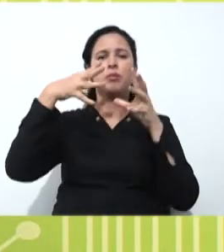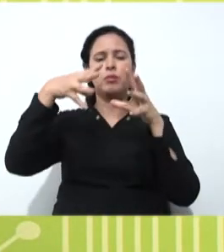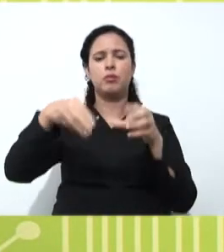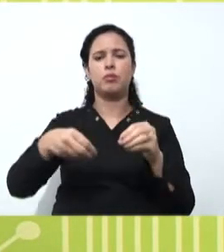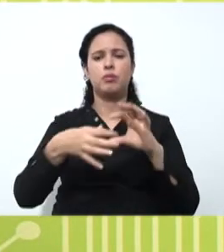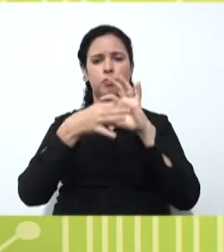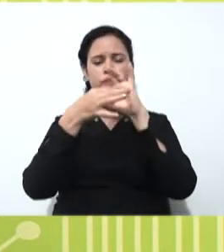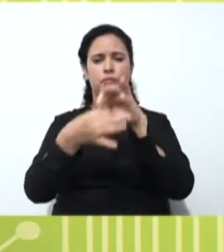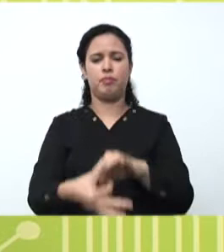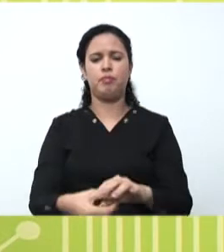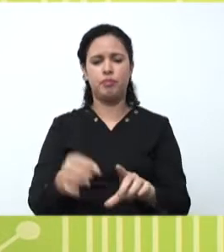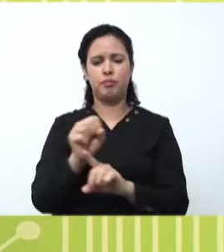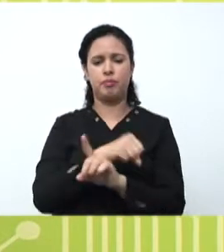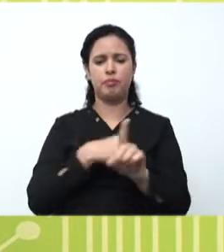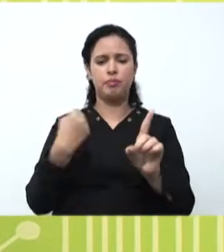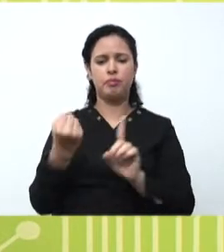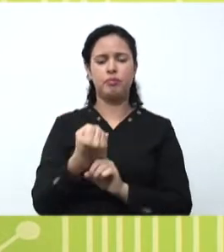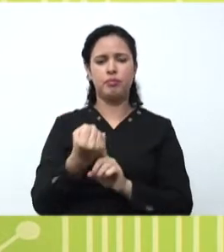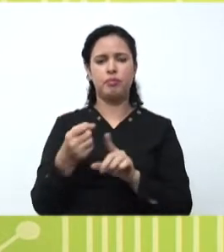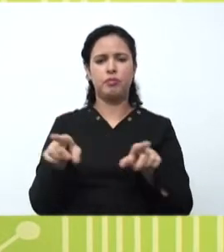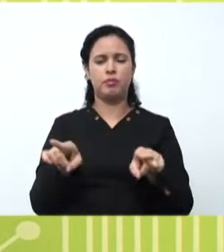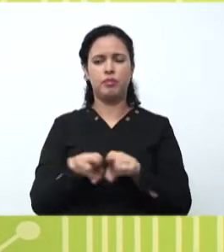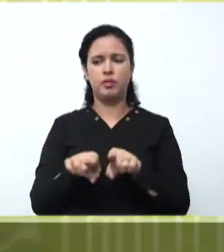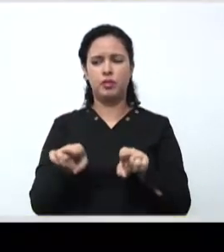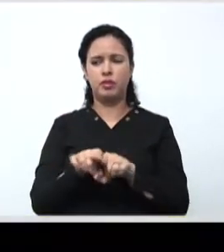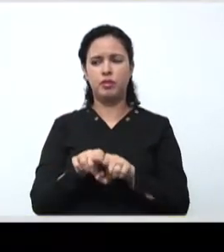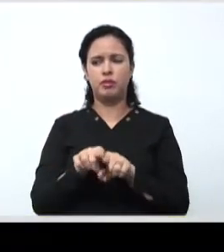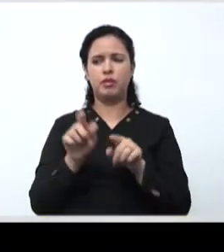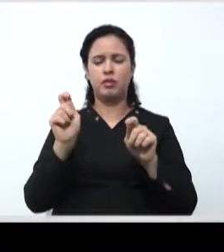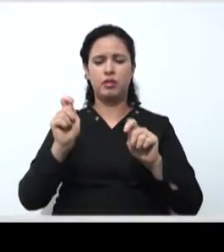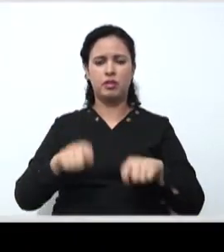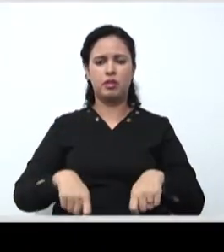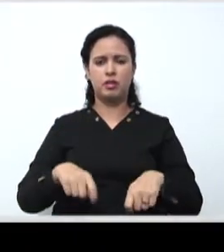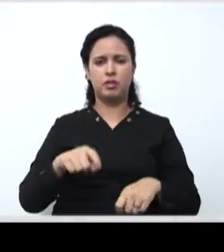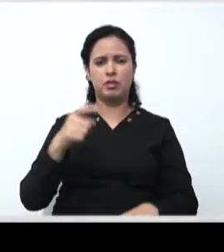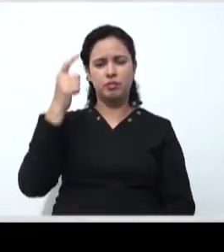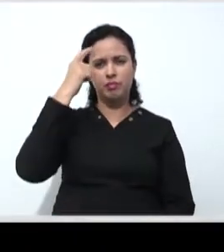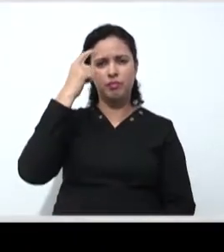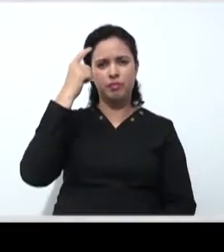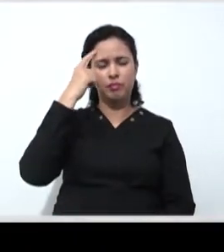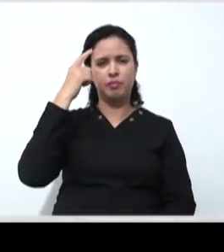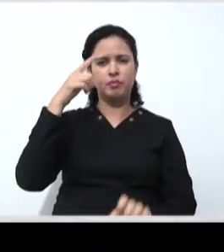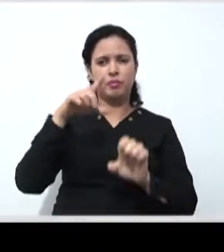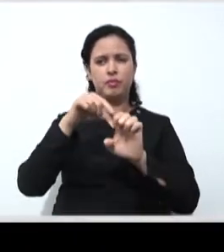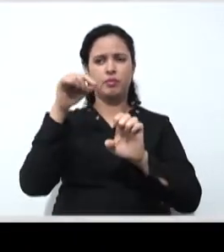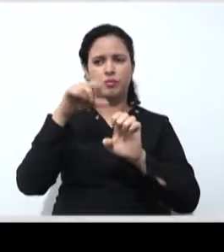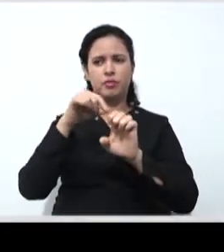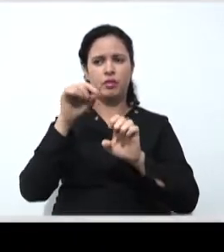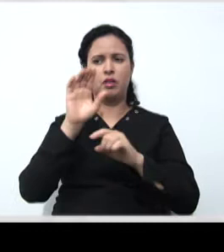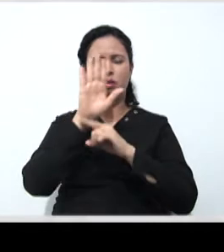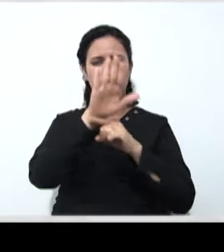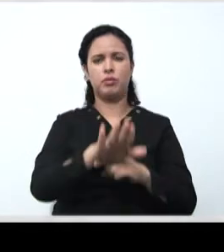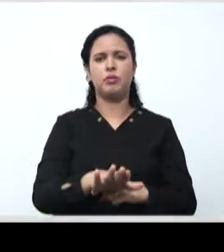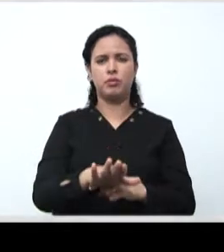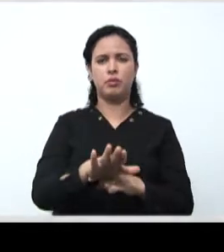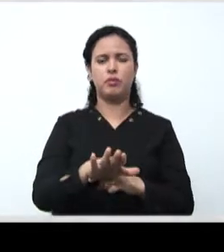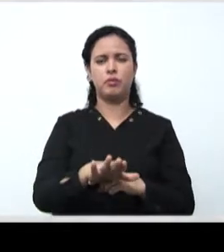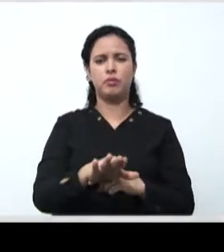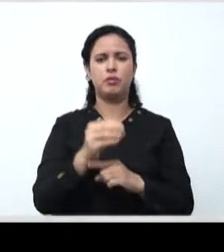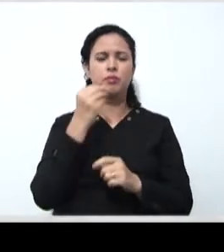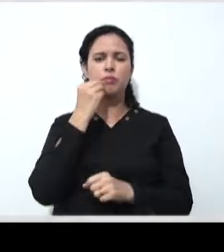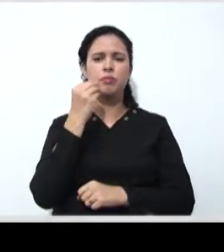social. Também podemos considerar que empreender ajuda a